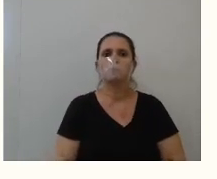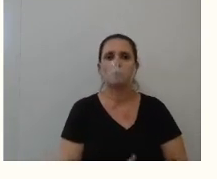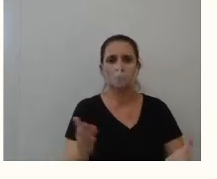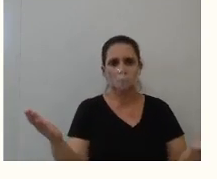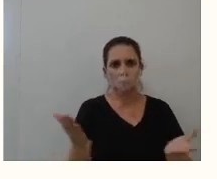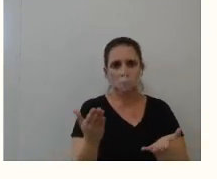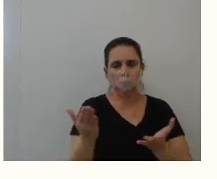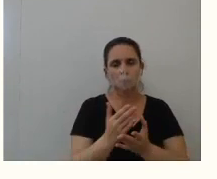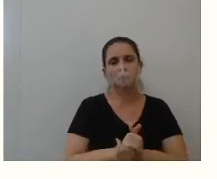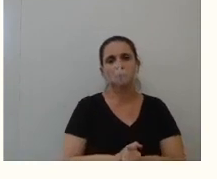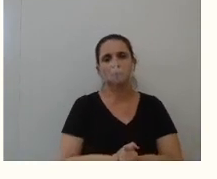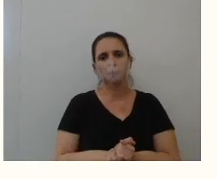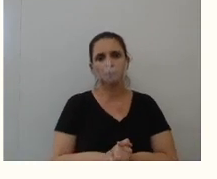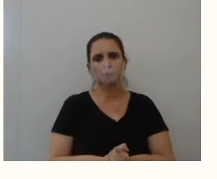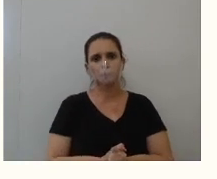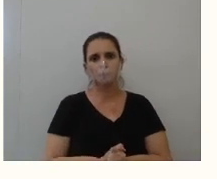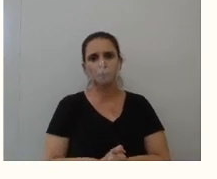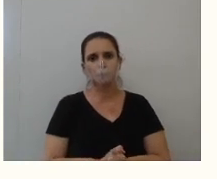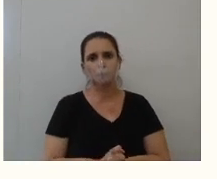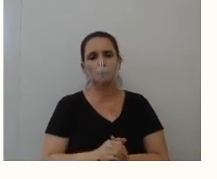vamos para as conjunções